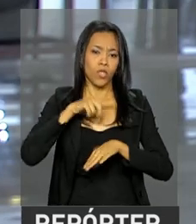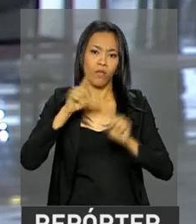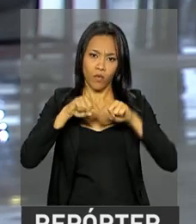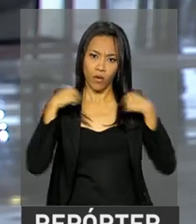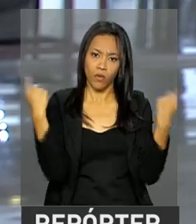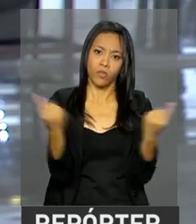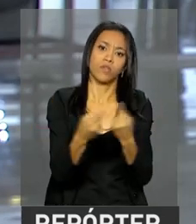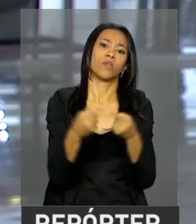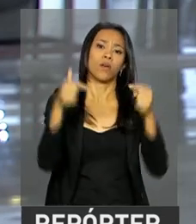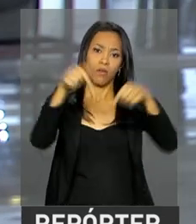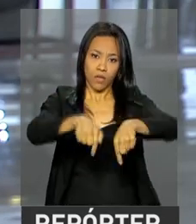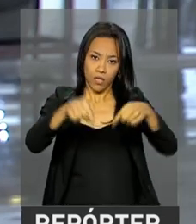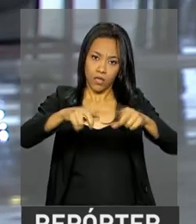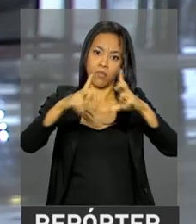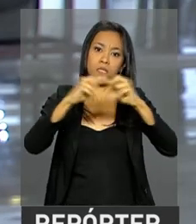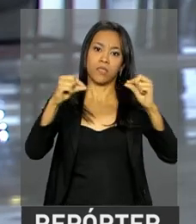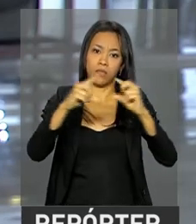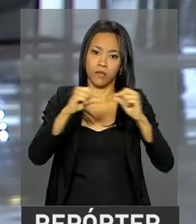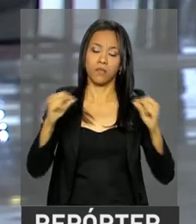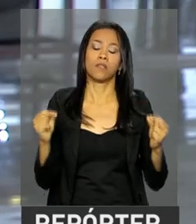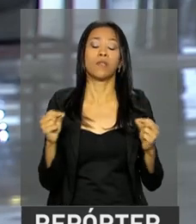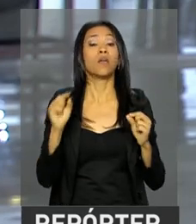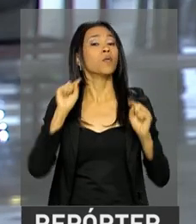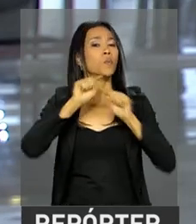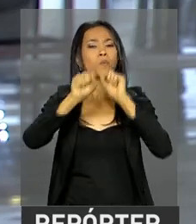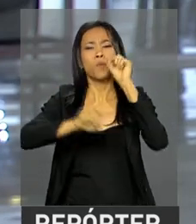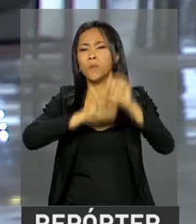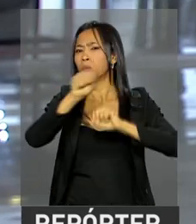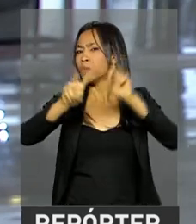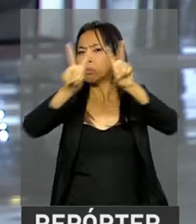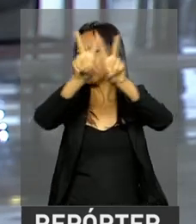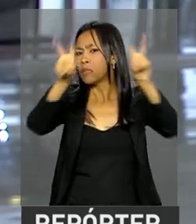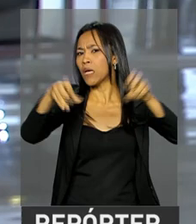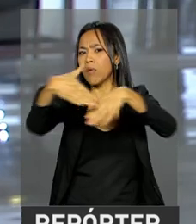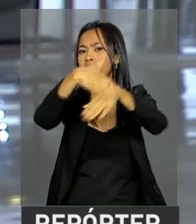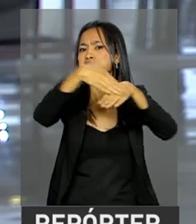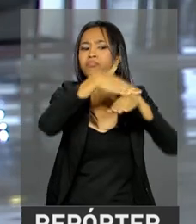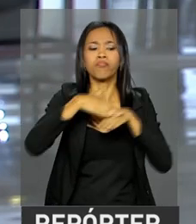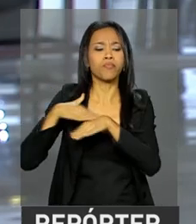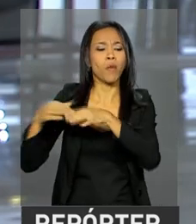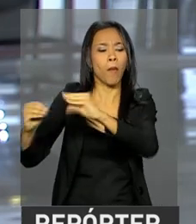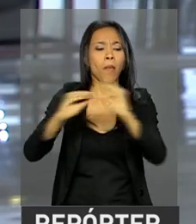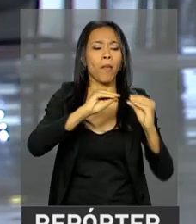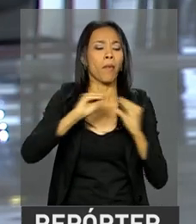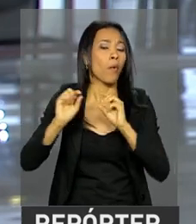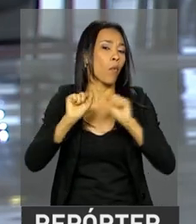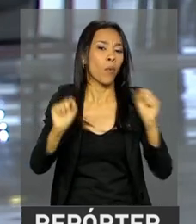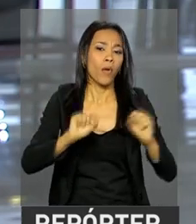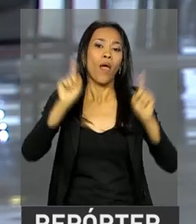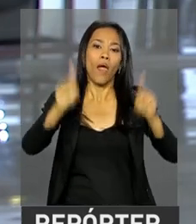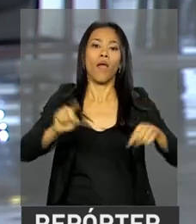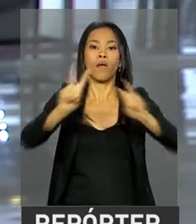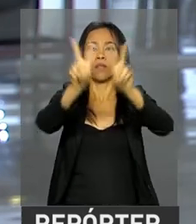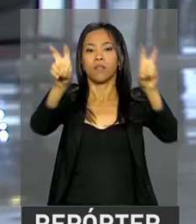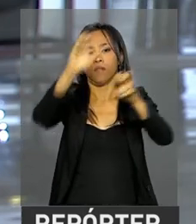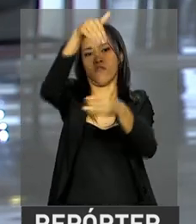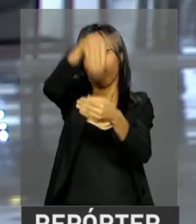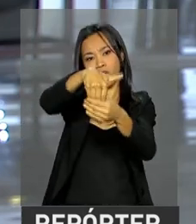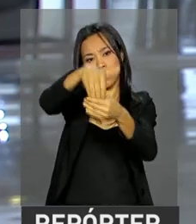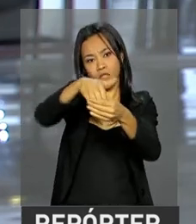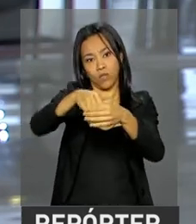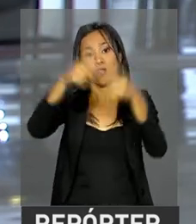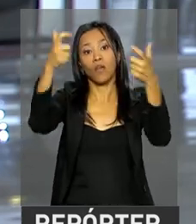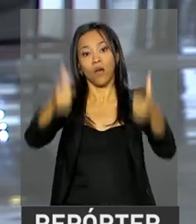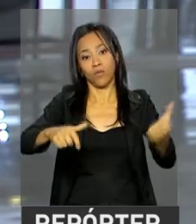Alvorada aqui em Brasília e o tema segundo informou o Palácio do Planalto foi a pauta de votações no Congresso